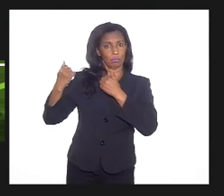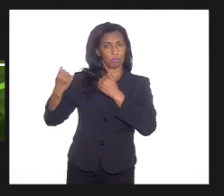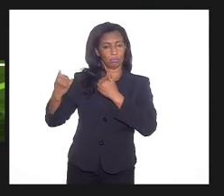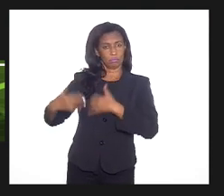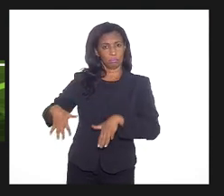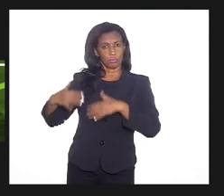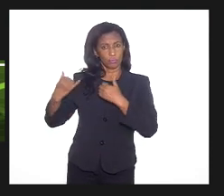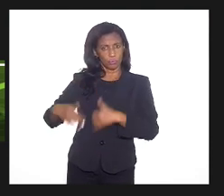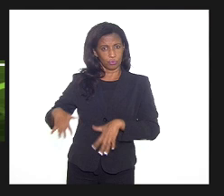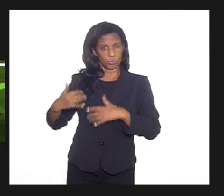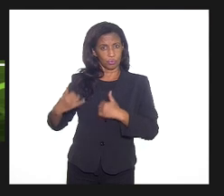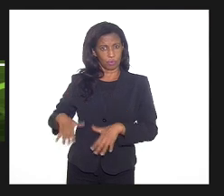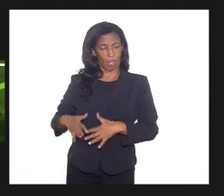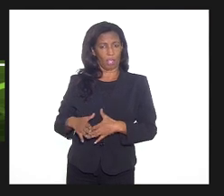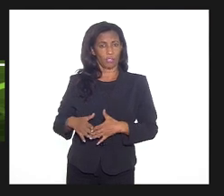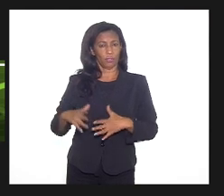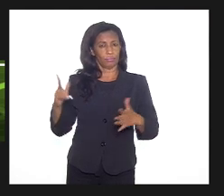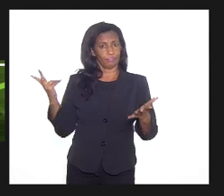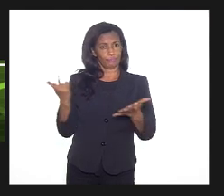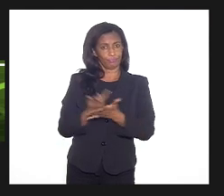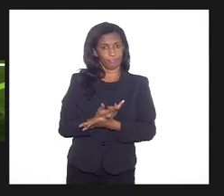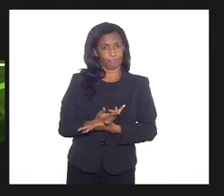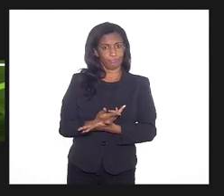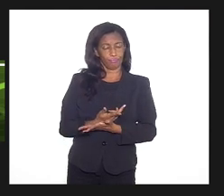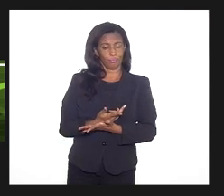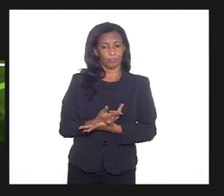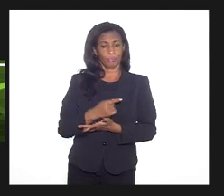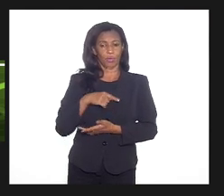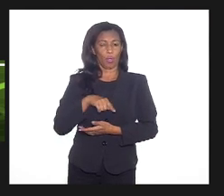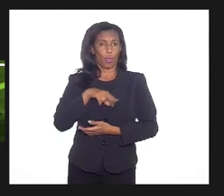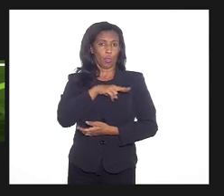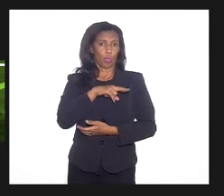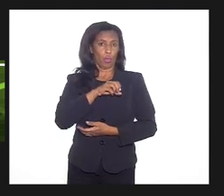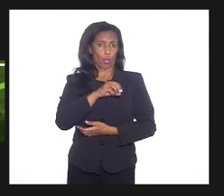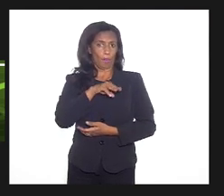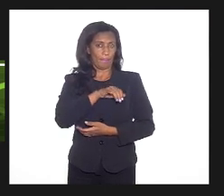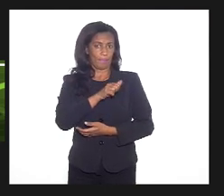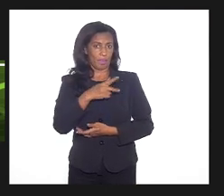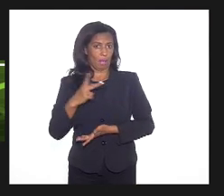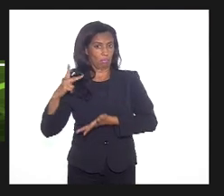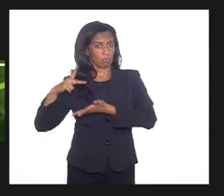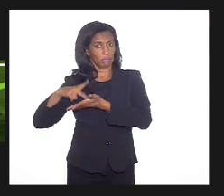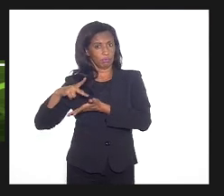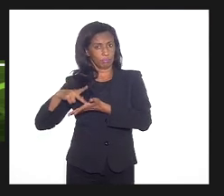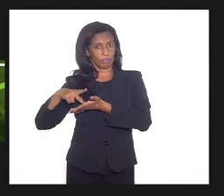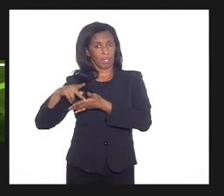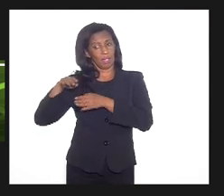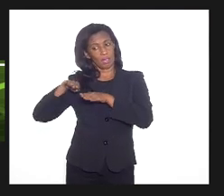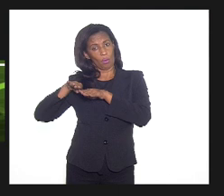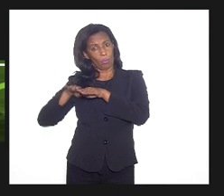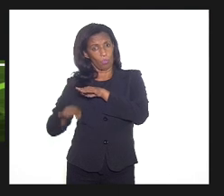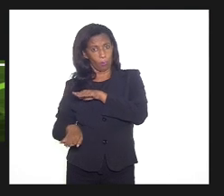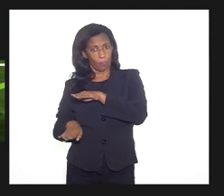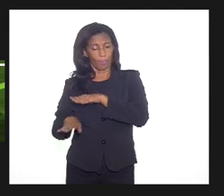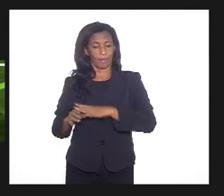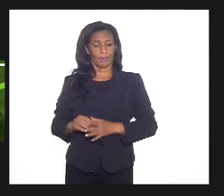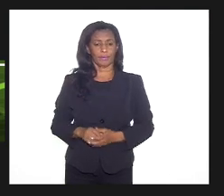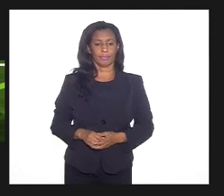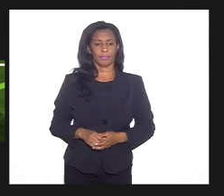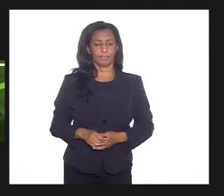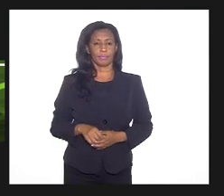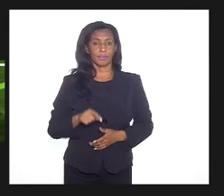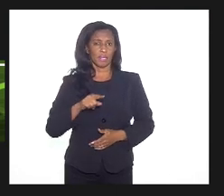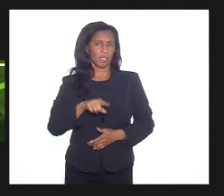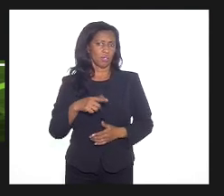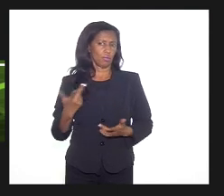aqui correntes, do ponto de vista nominal, do ponto de vista real, ele tem uma queda. Isso é